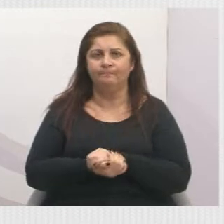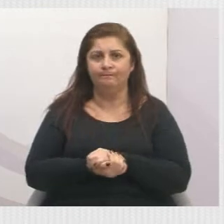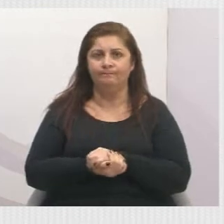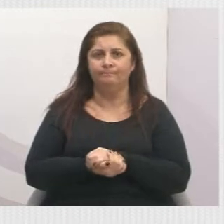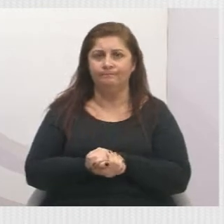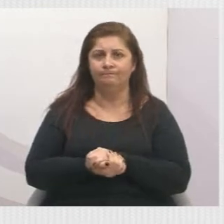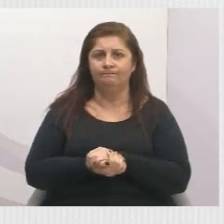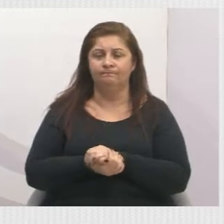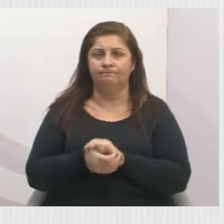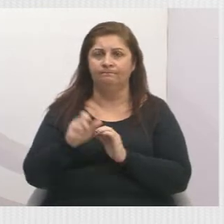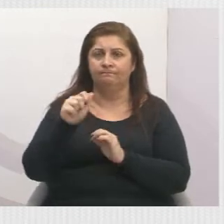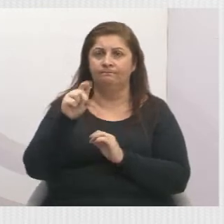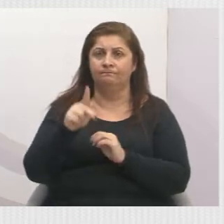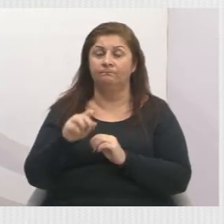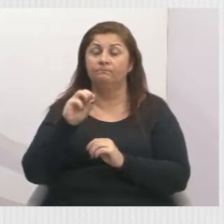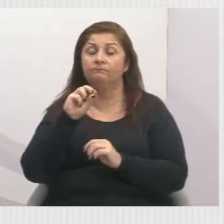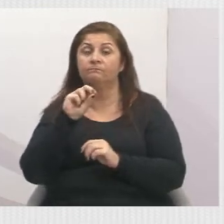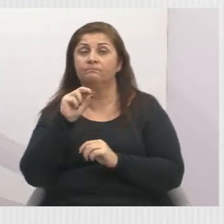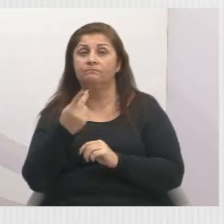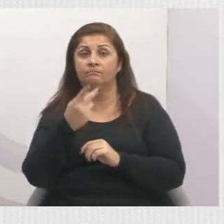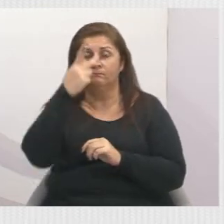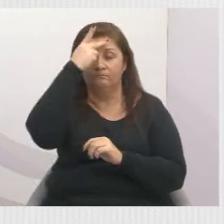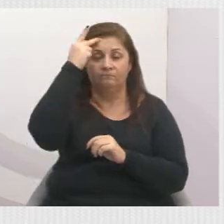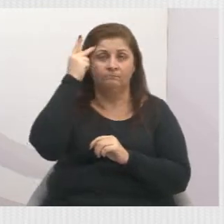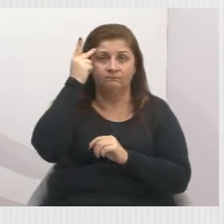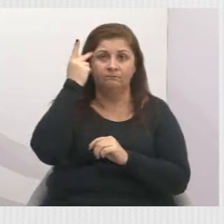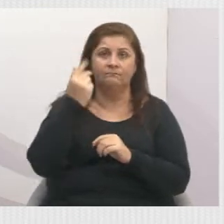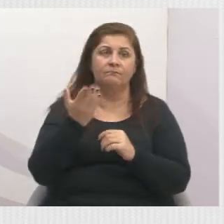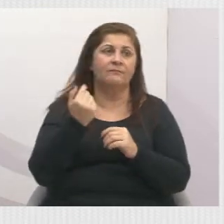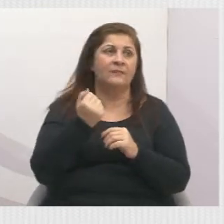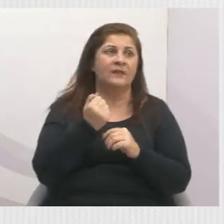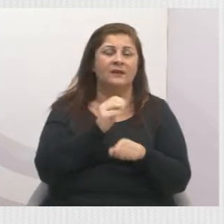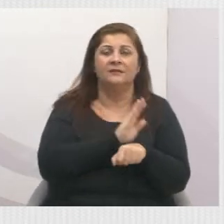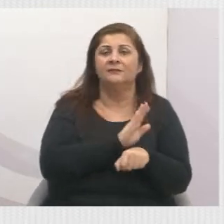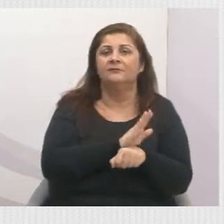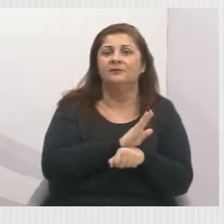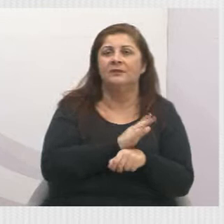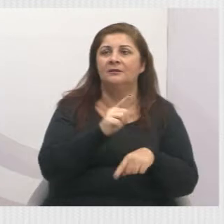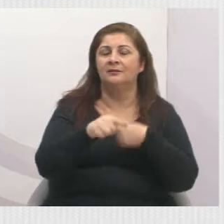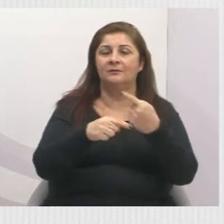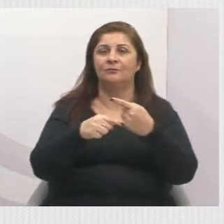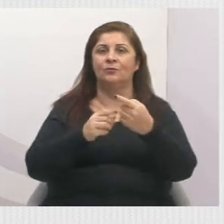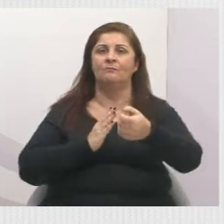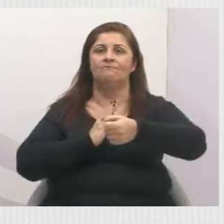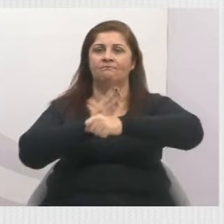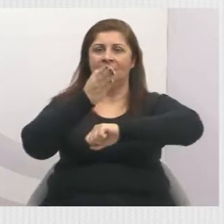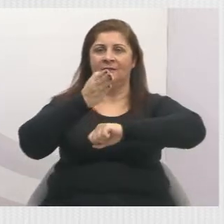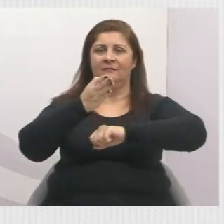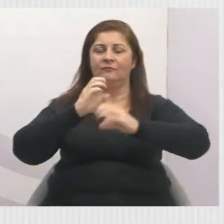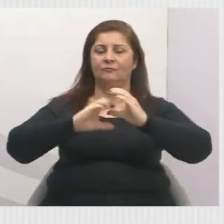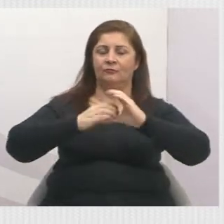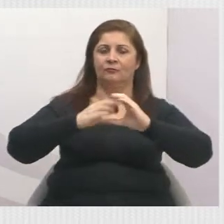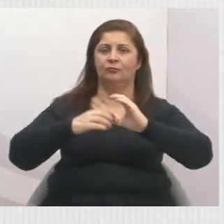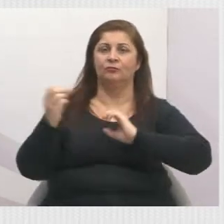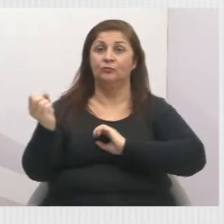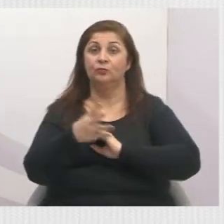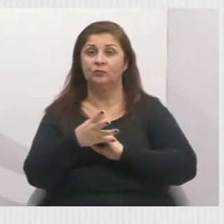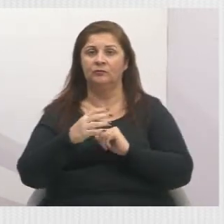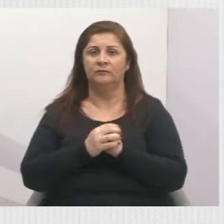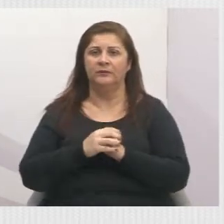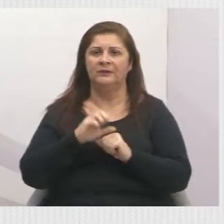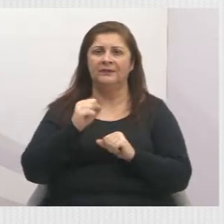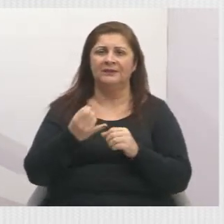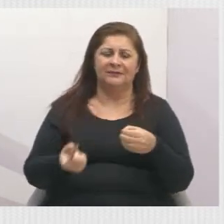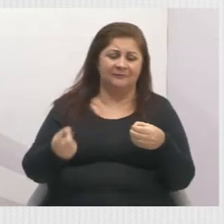sua aposentadoria. Ou aquele servidor que entrou como assistente de serviços municipais e depois prestou um novo concurso. Se retroagir a